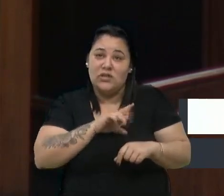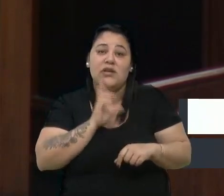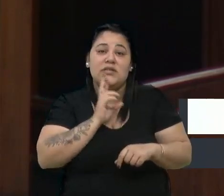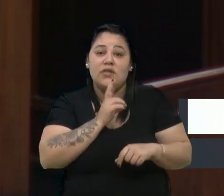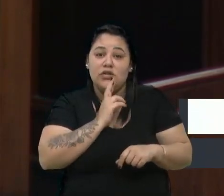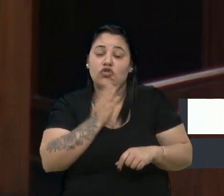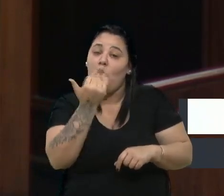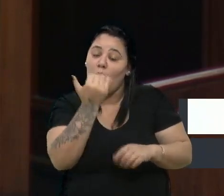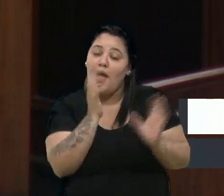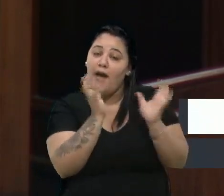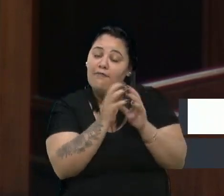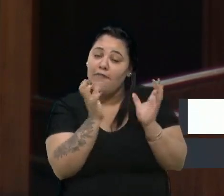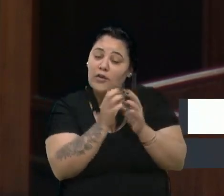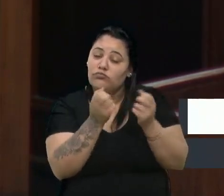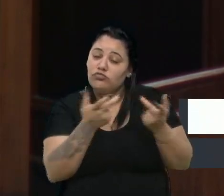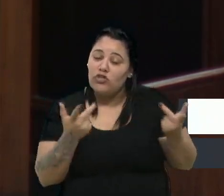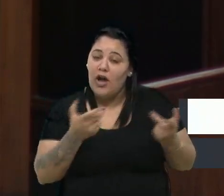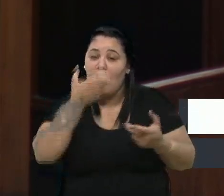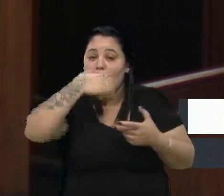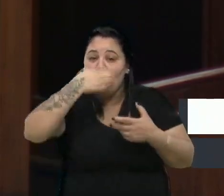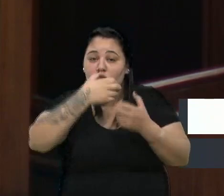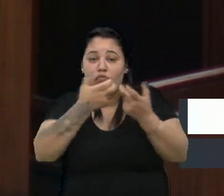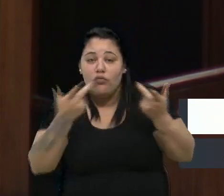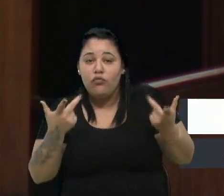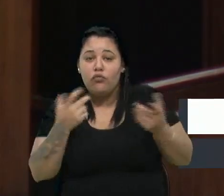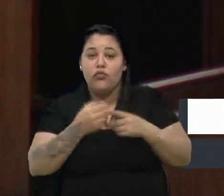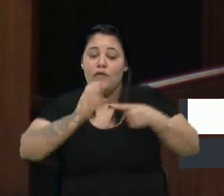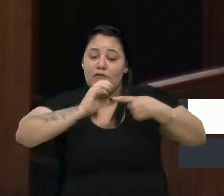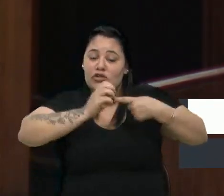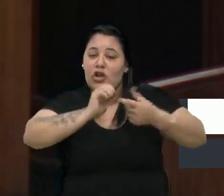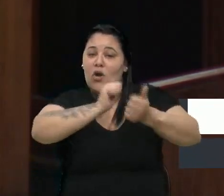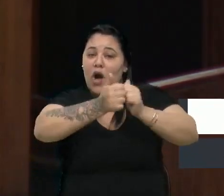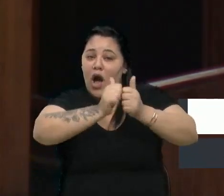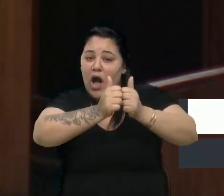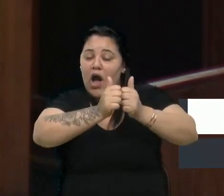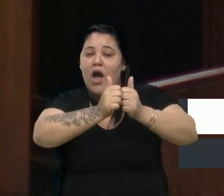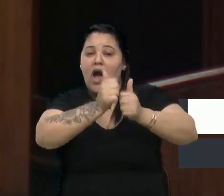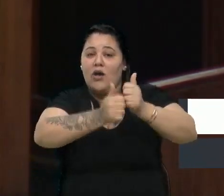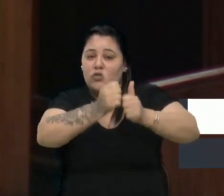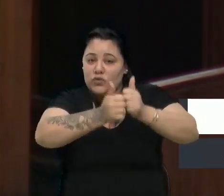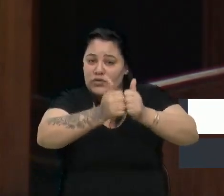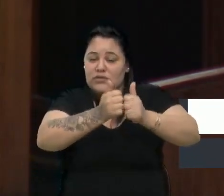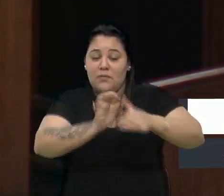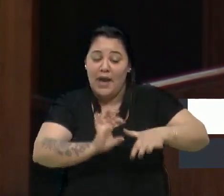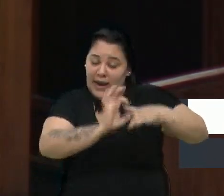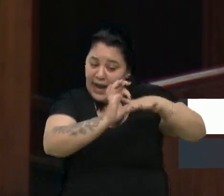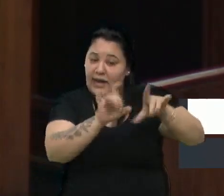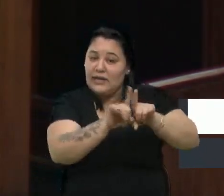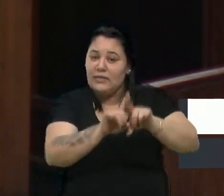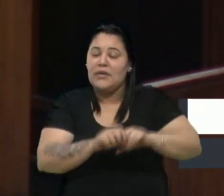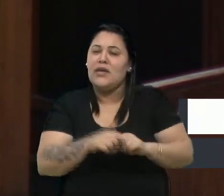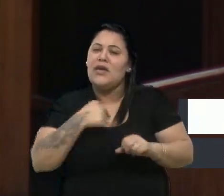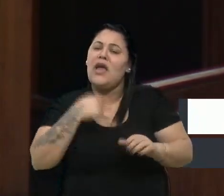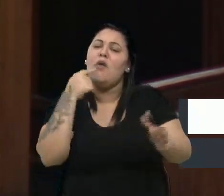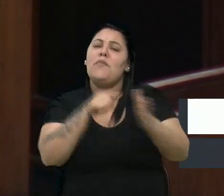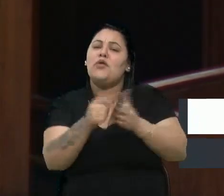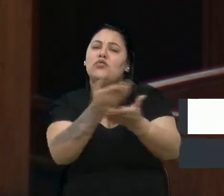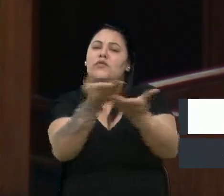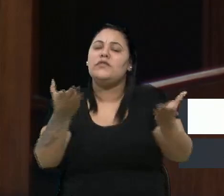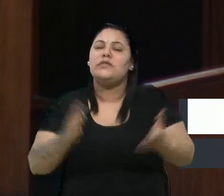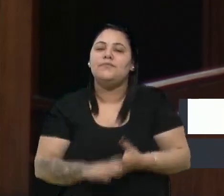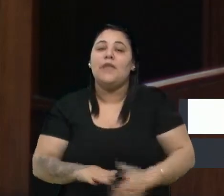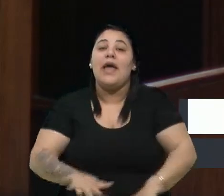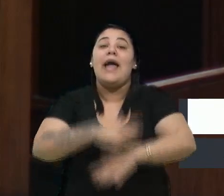verdura, comia fruta, comia feijão, arroz, uma carne. E eu pergunto para vocês, cadê o